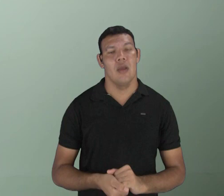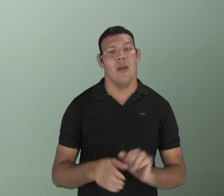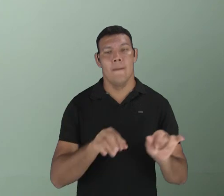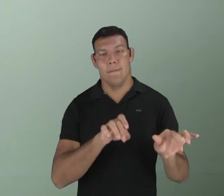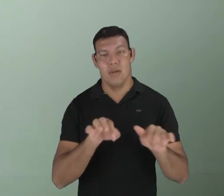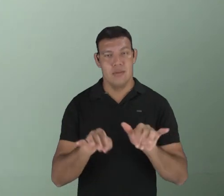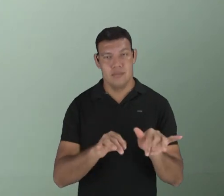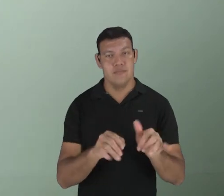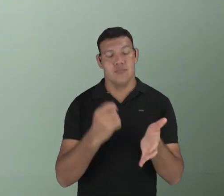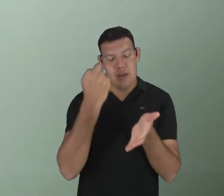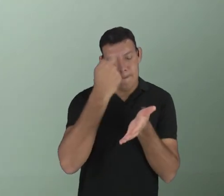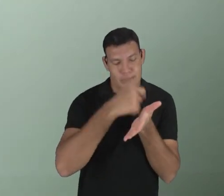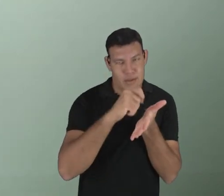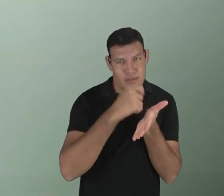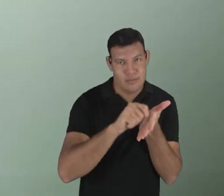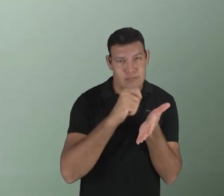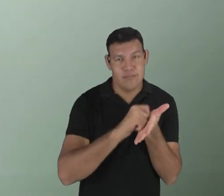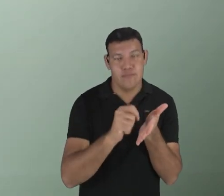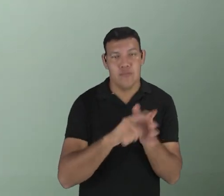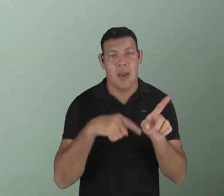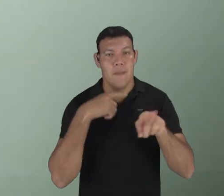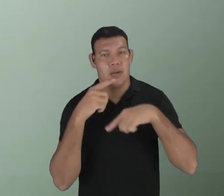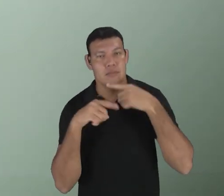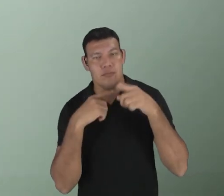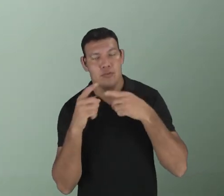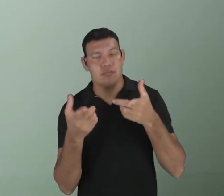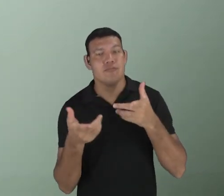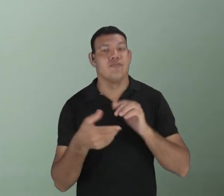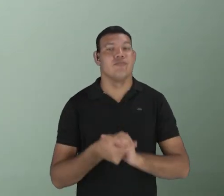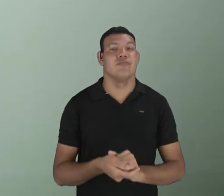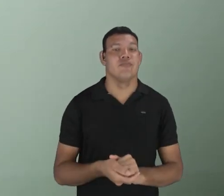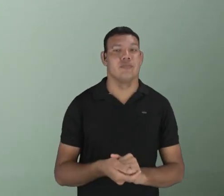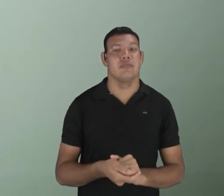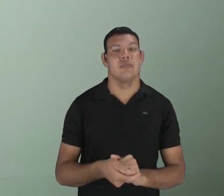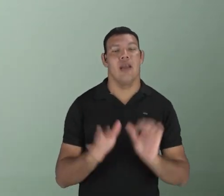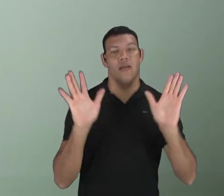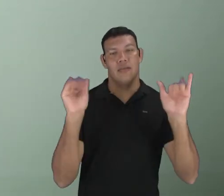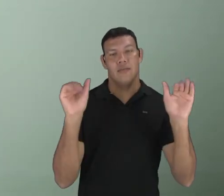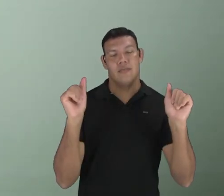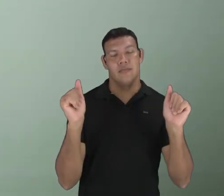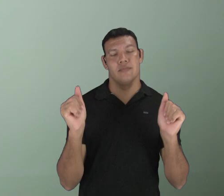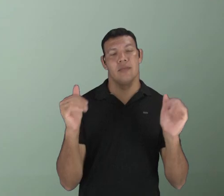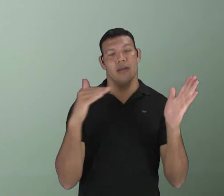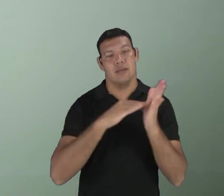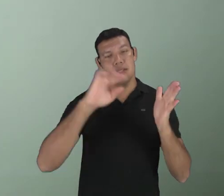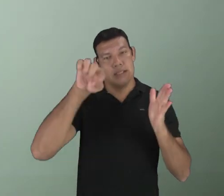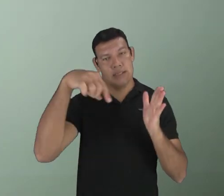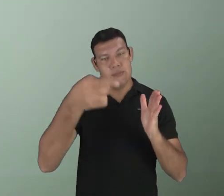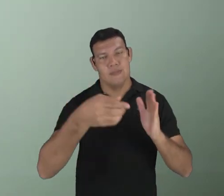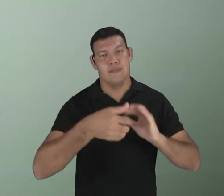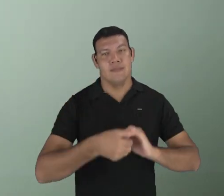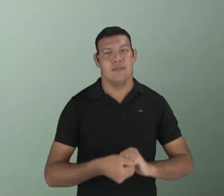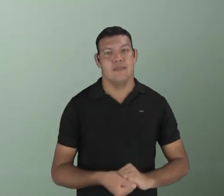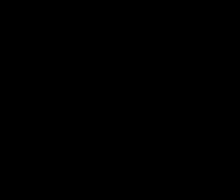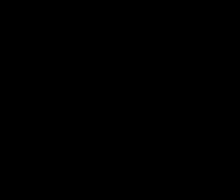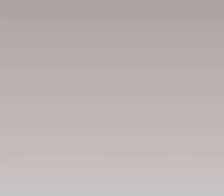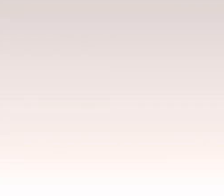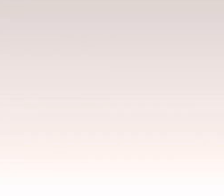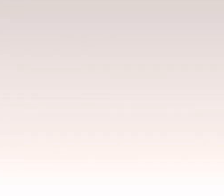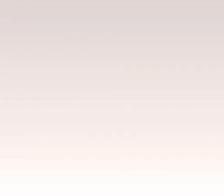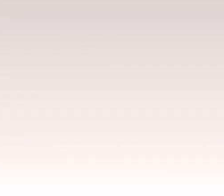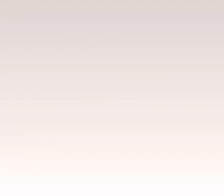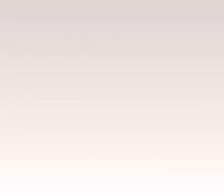tá? Vocês acessem, façam as anotações, tirem as dúvidas, tá ok? Tchau, tchau e até mais.